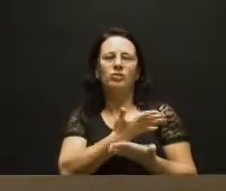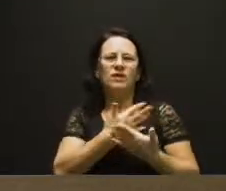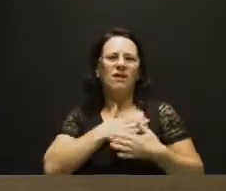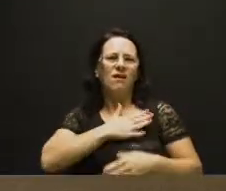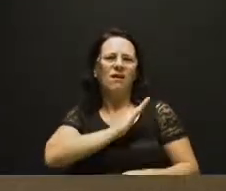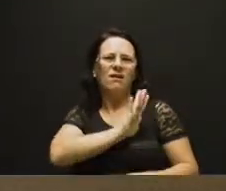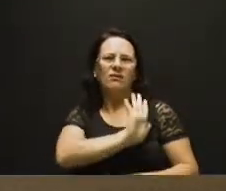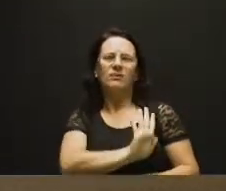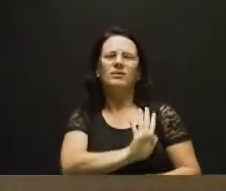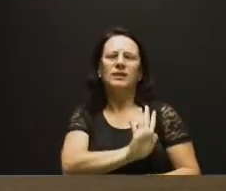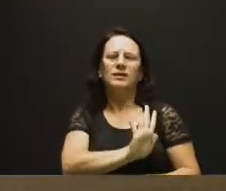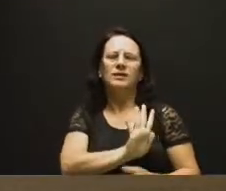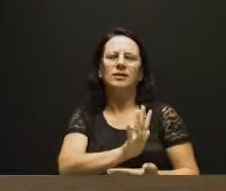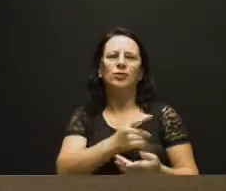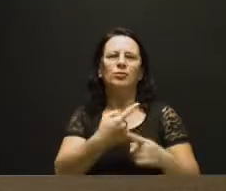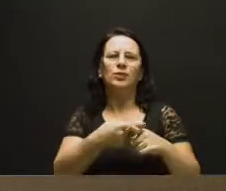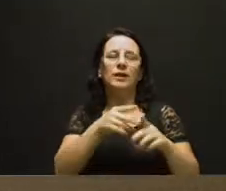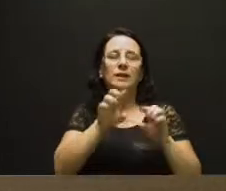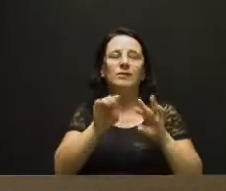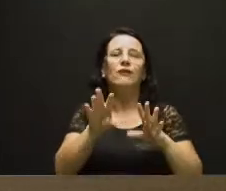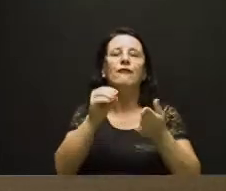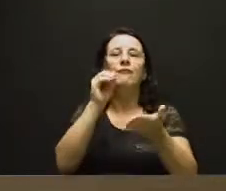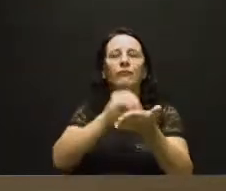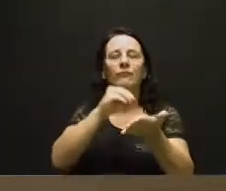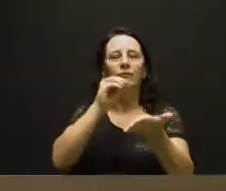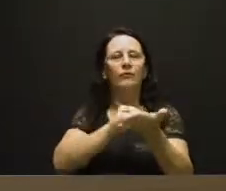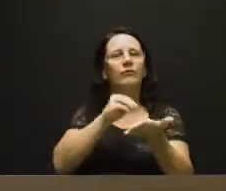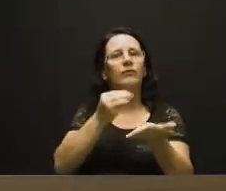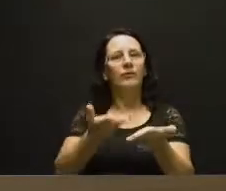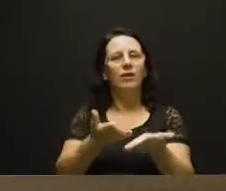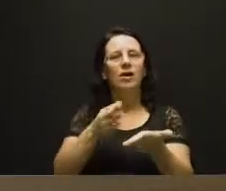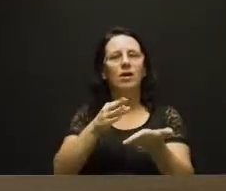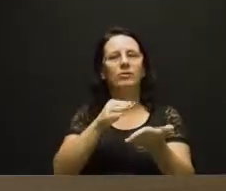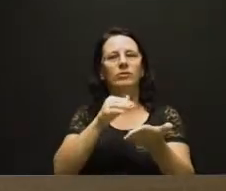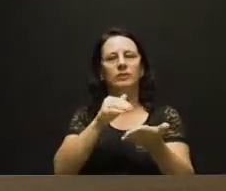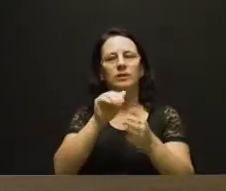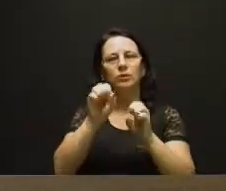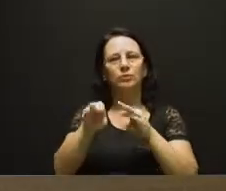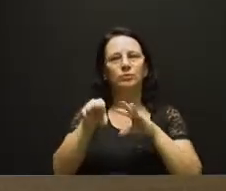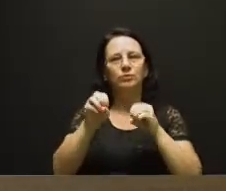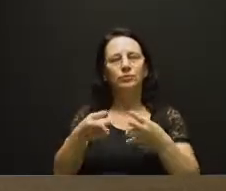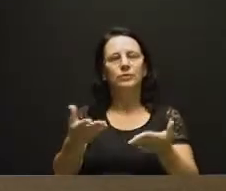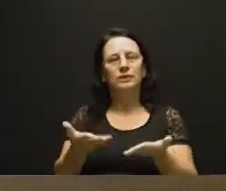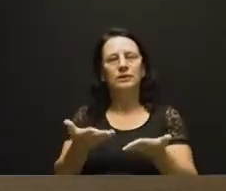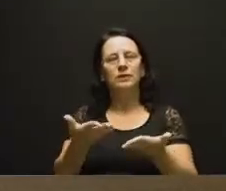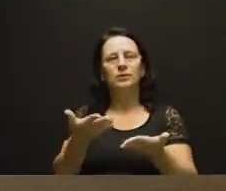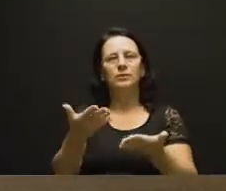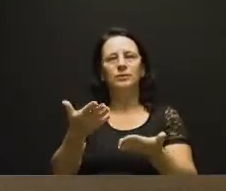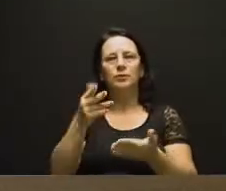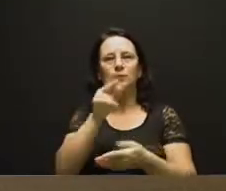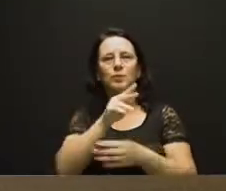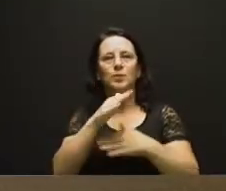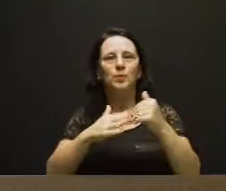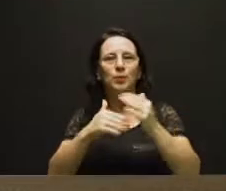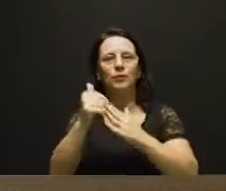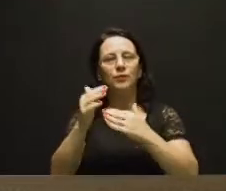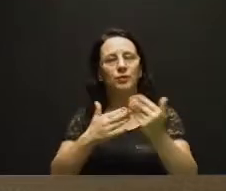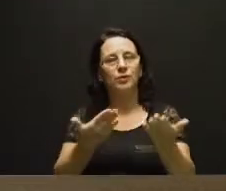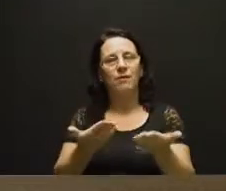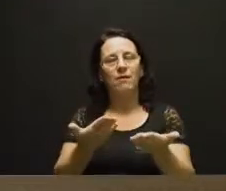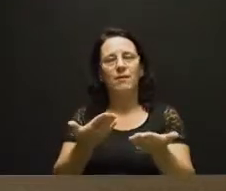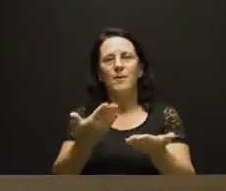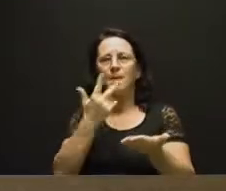por conta dessa educação engessada que a gente sabe que existe que parece que no não existem outros caminhos